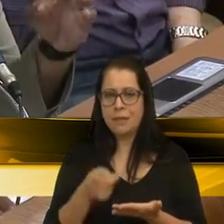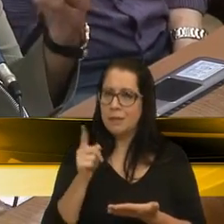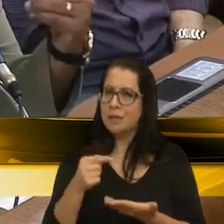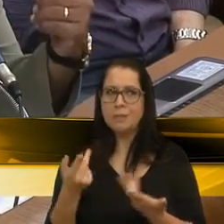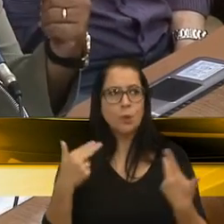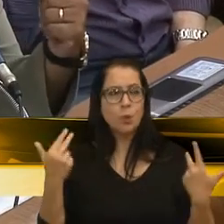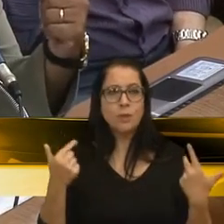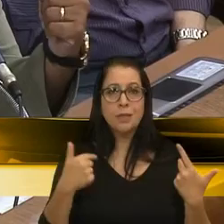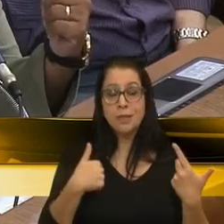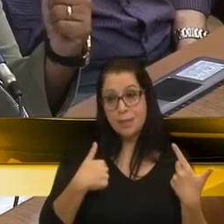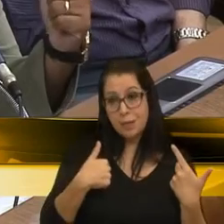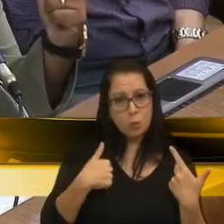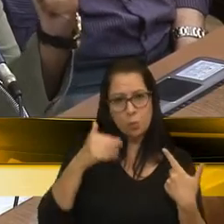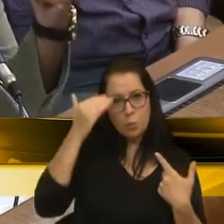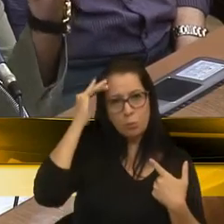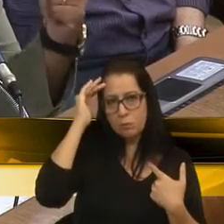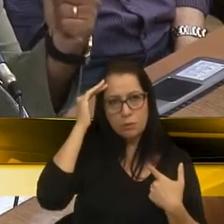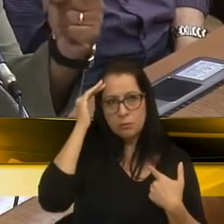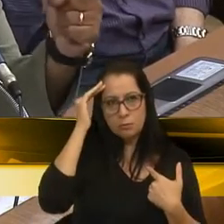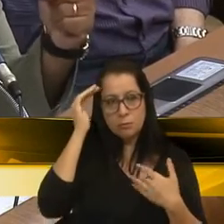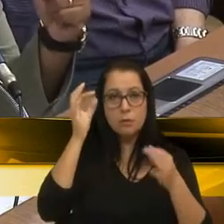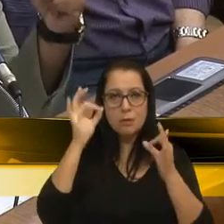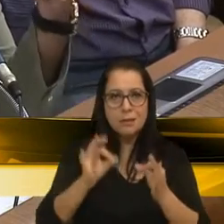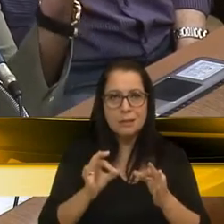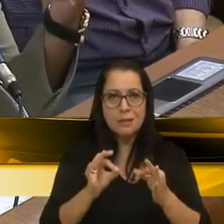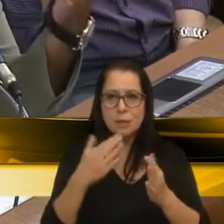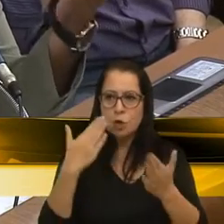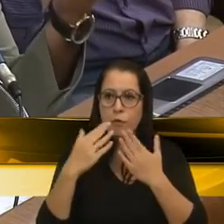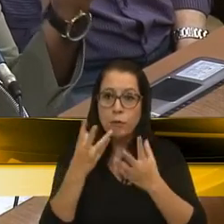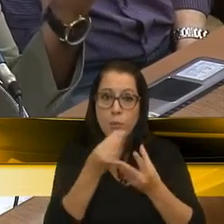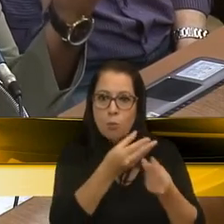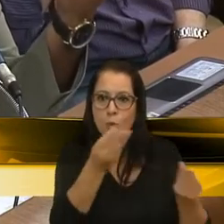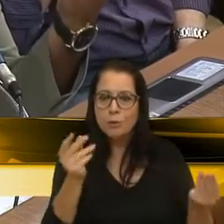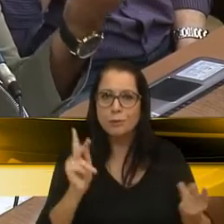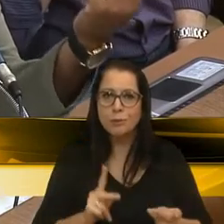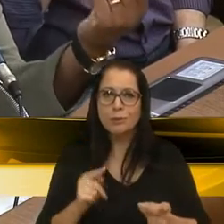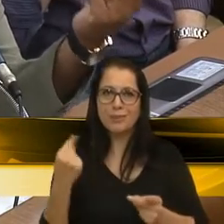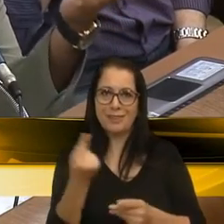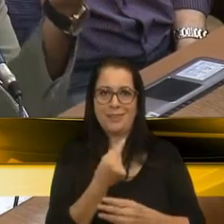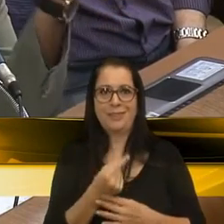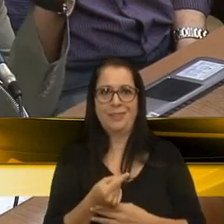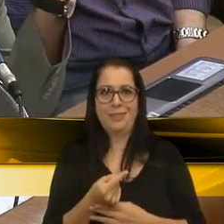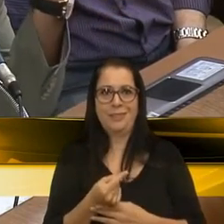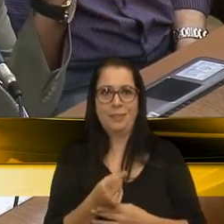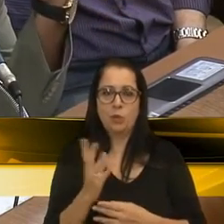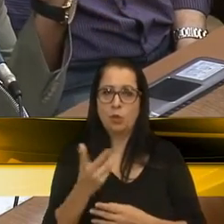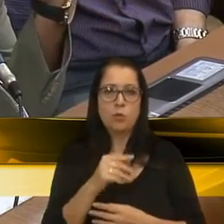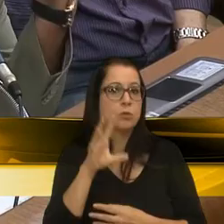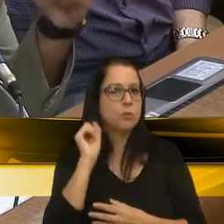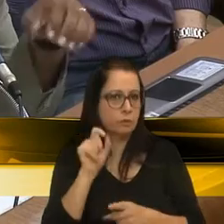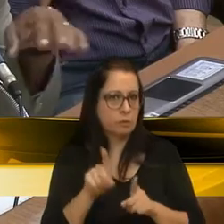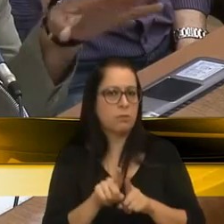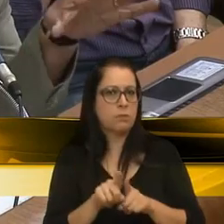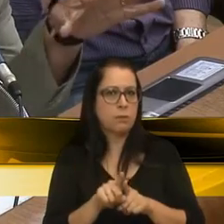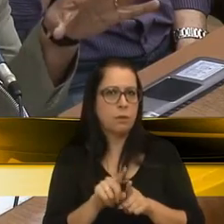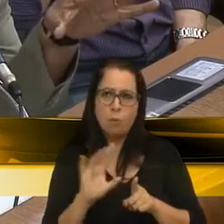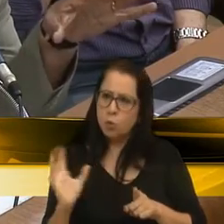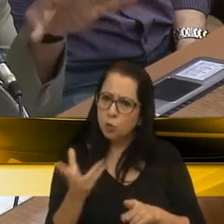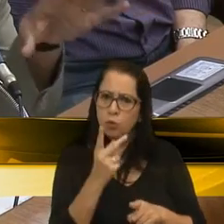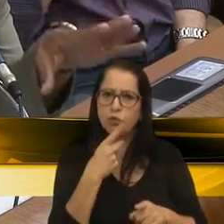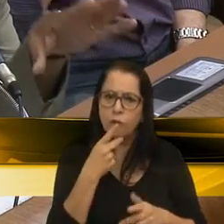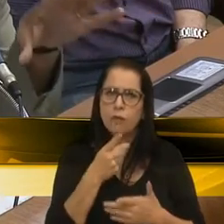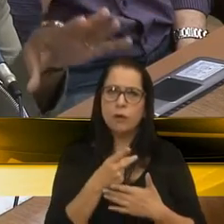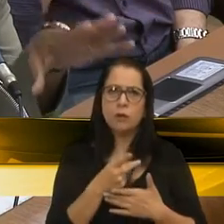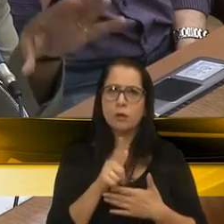É uma coisa que eu particularmente não entendo e tenho certeza que é a dúvida de muitos, de todos que estão aqui e de todos que nos ouvem. Por tudo que já foi